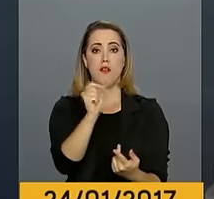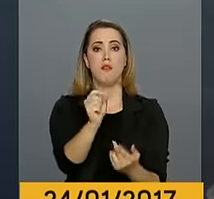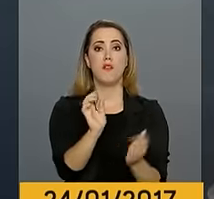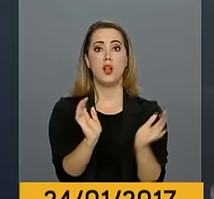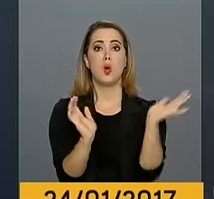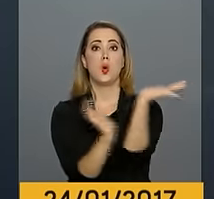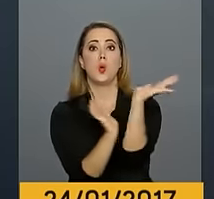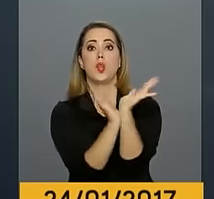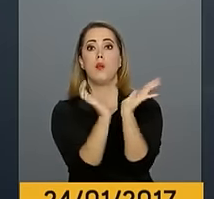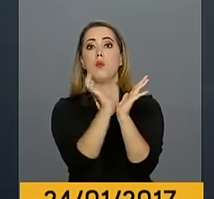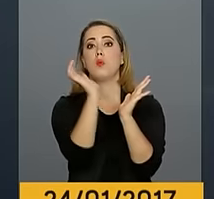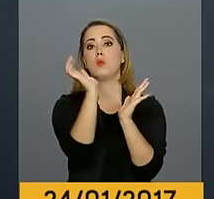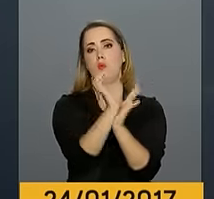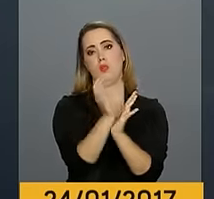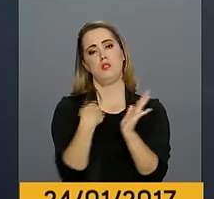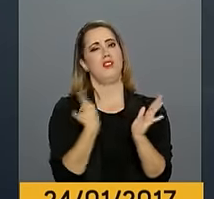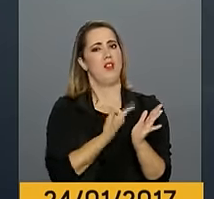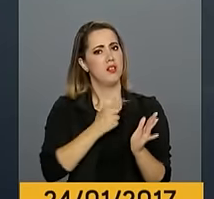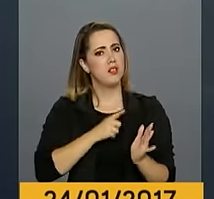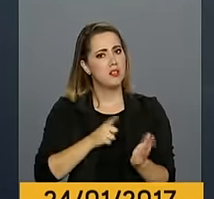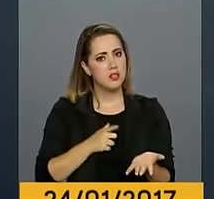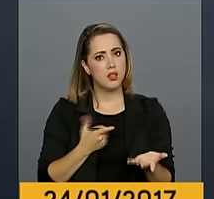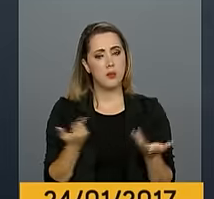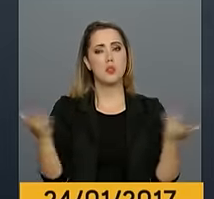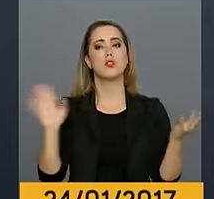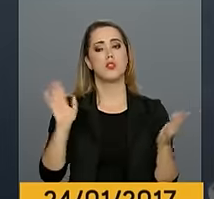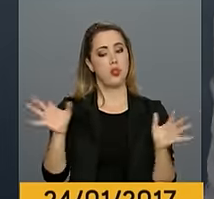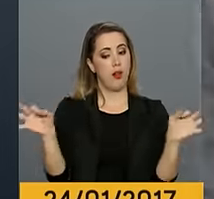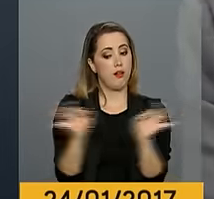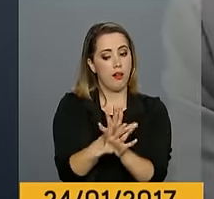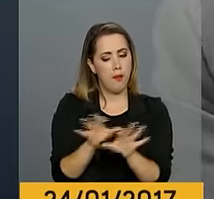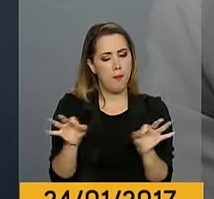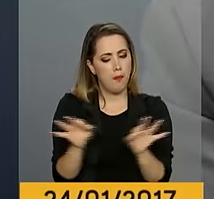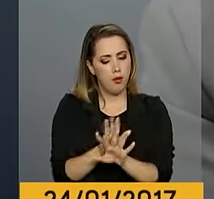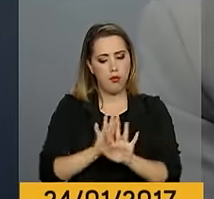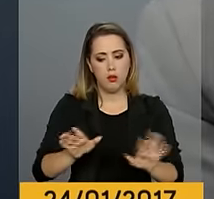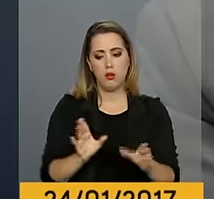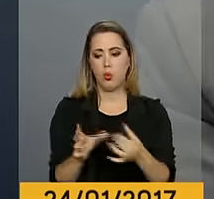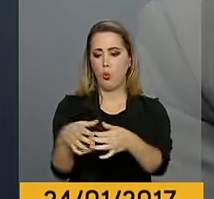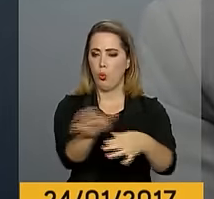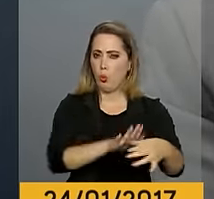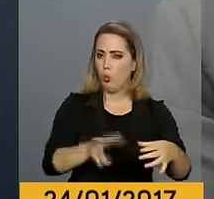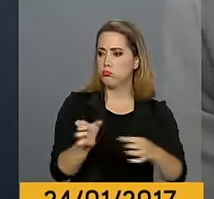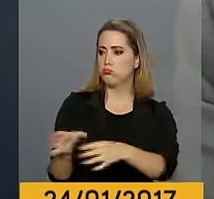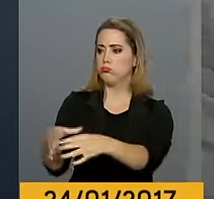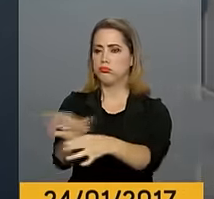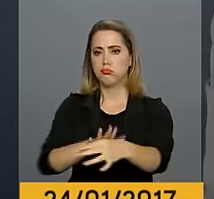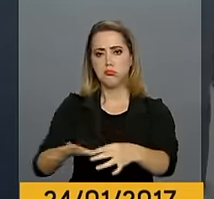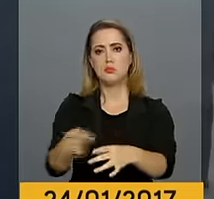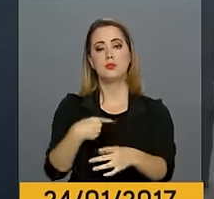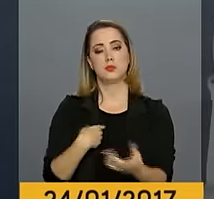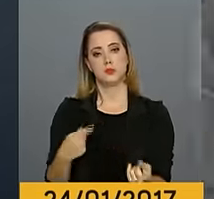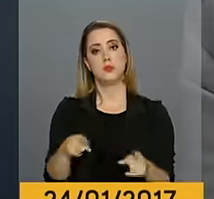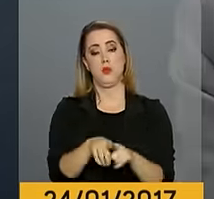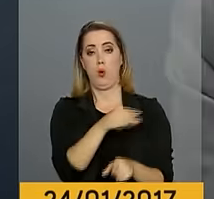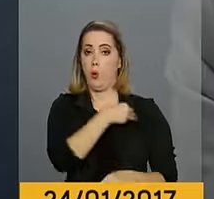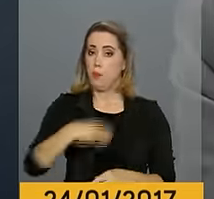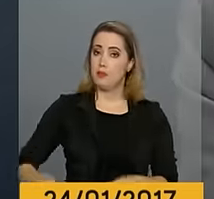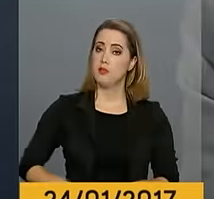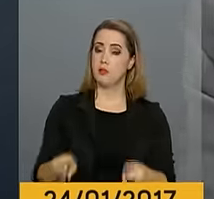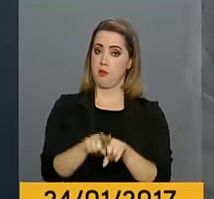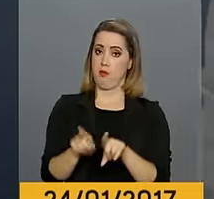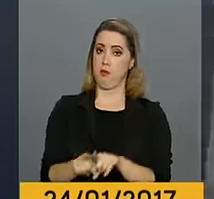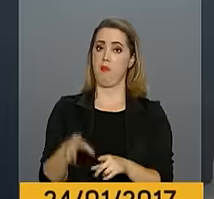temos, que em vários setores estão sendo combatidas. E eu já conversei com o ministro Kassab, que também vai me levar muito proximamente